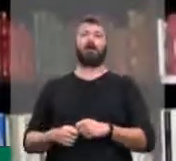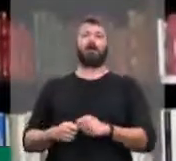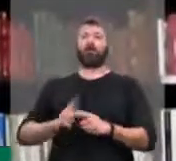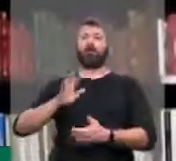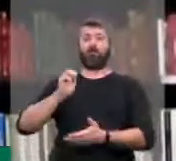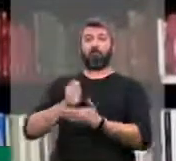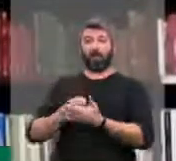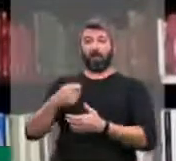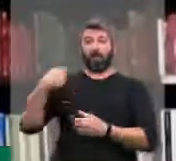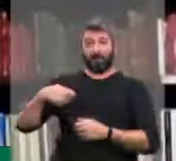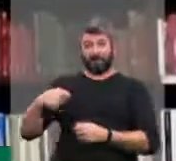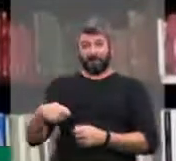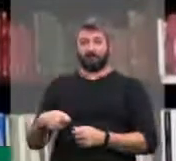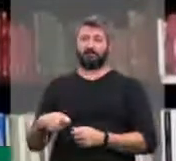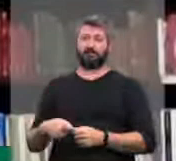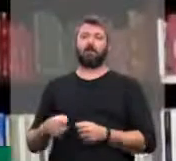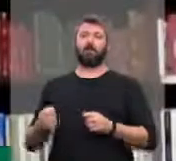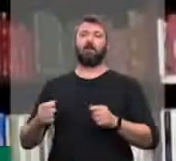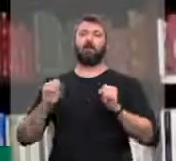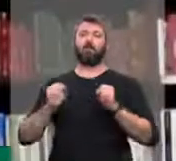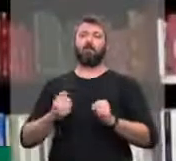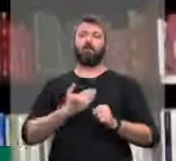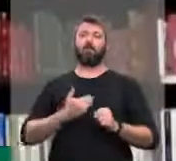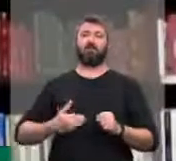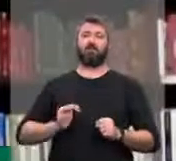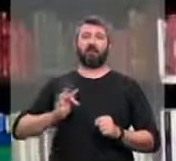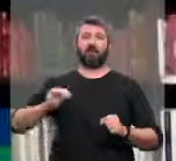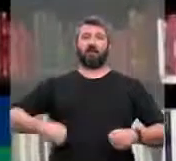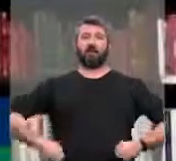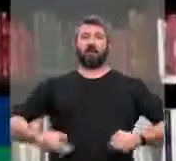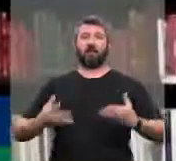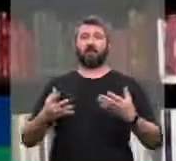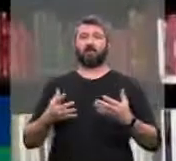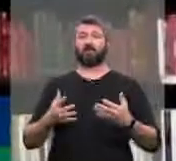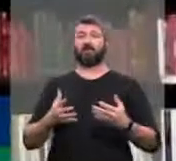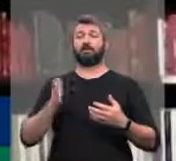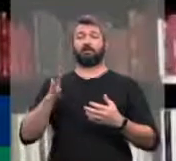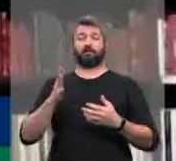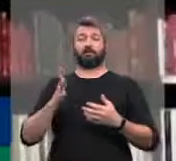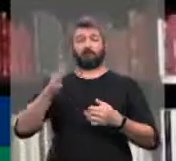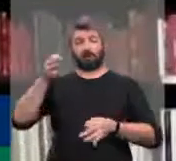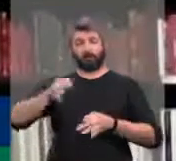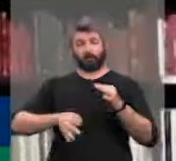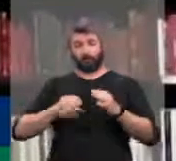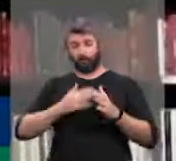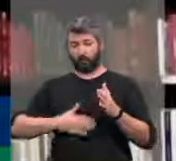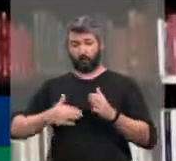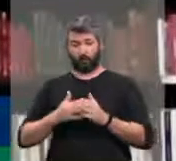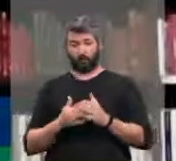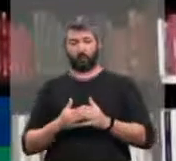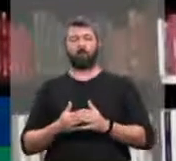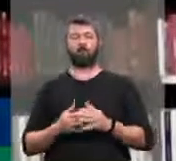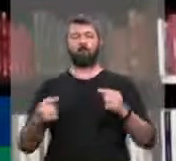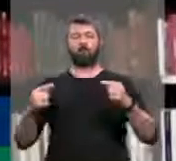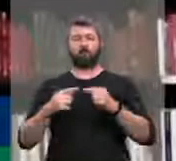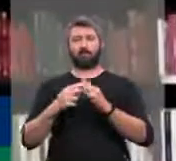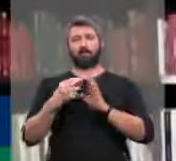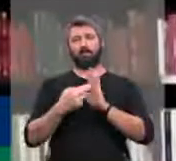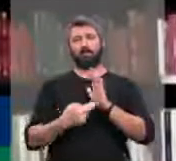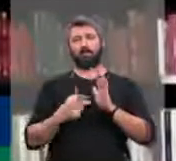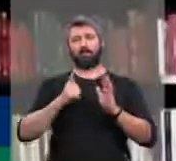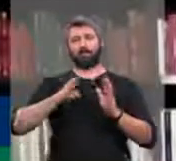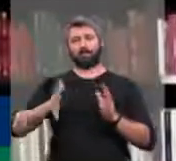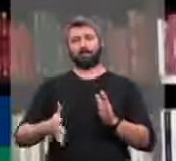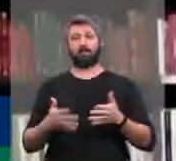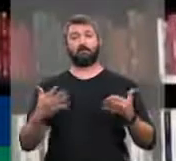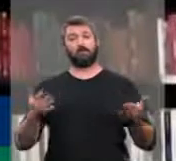certas, resultariam em desembolso pelos cofres públicos, eis que já transitados em julgado ou fundados em jurisprudência dominante, o